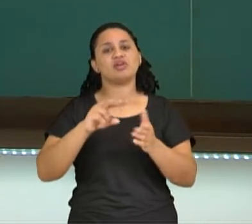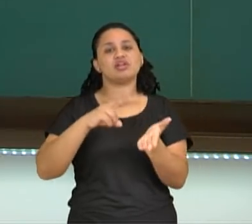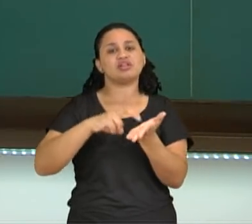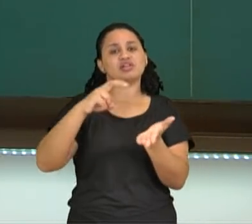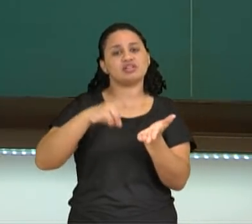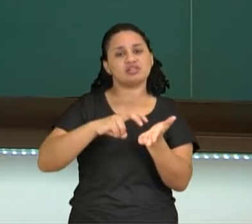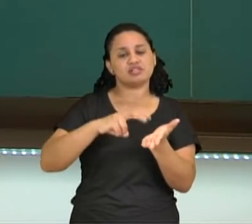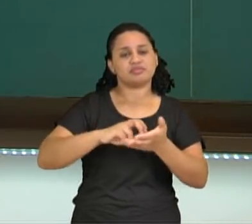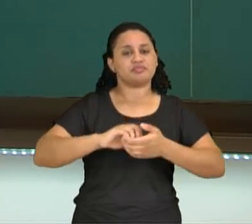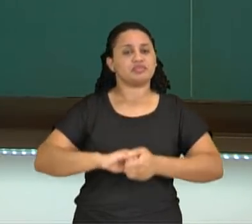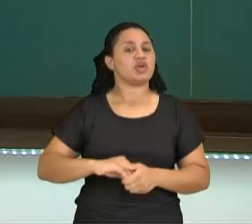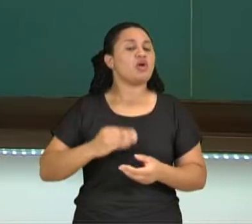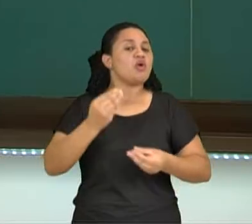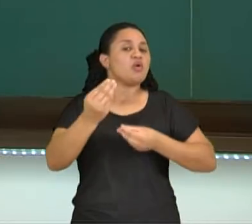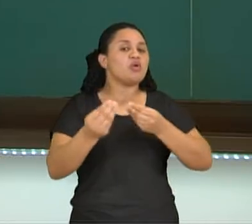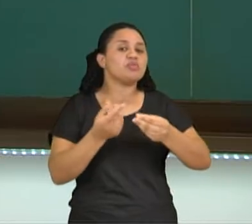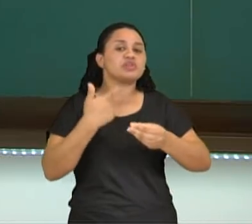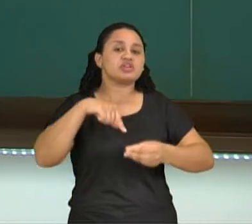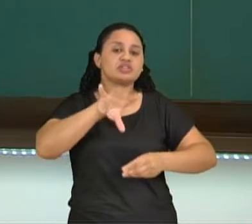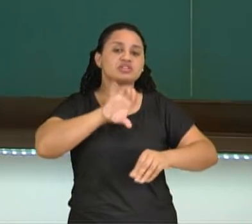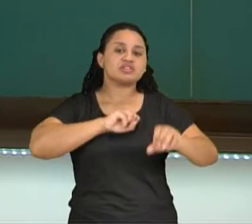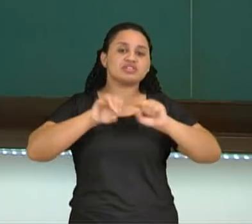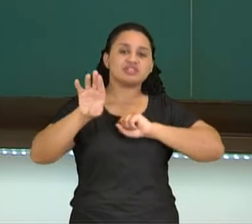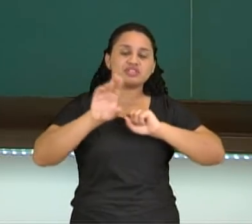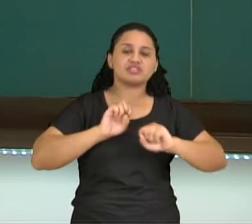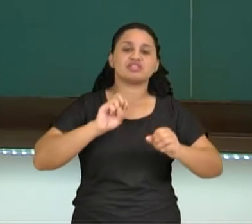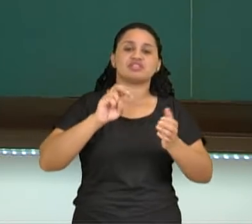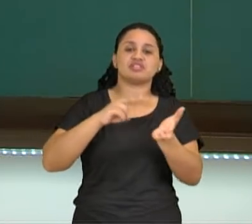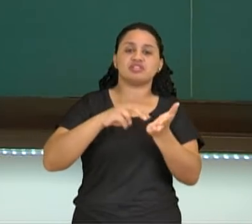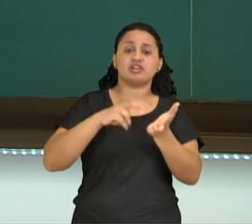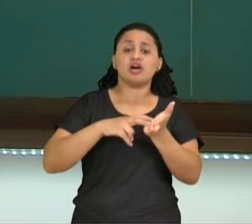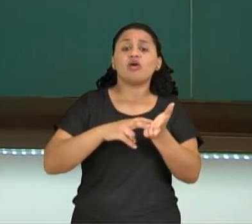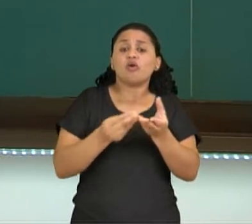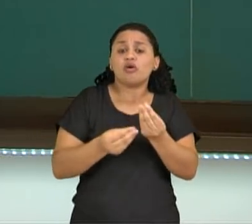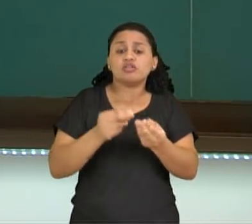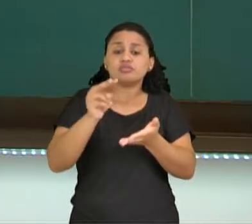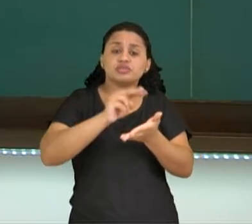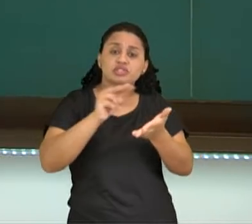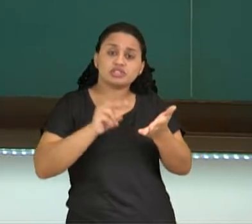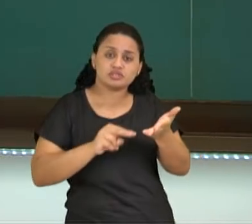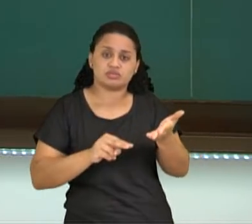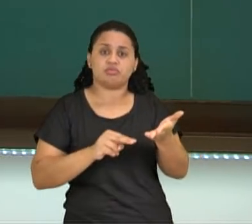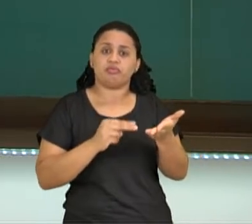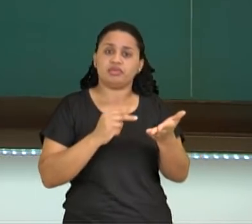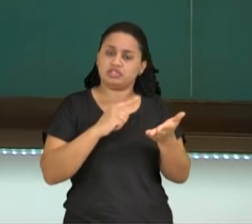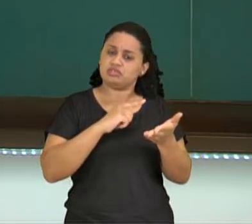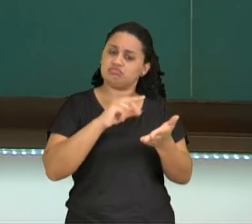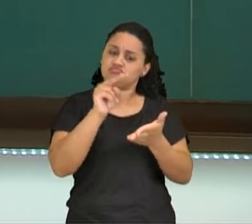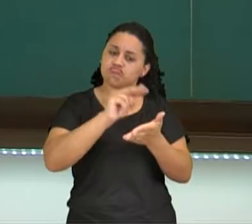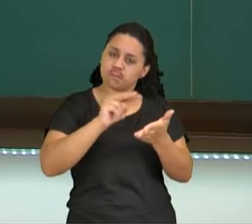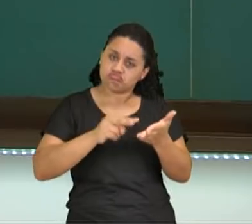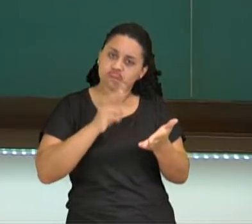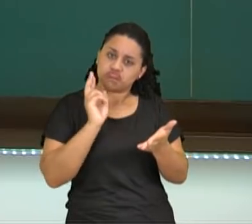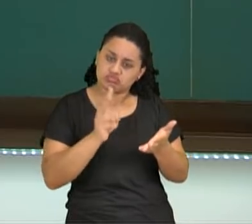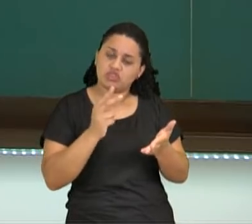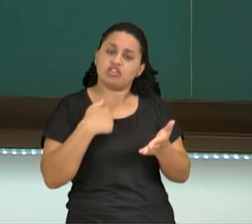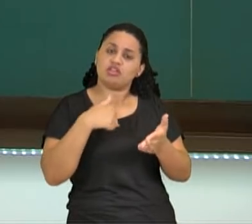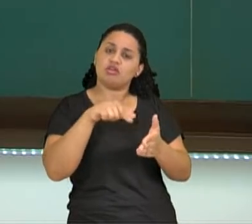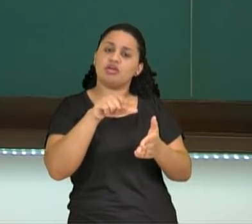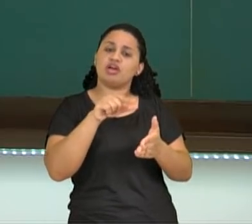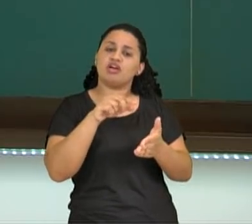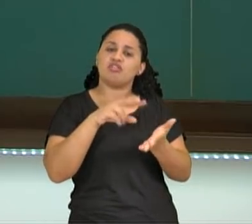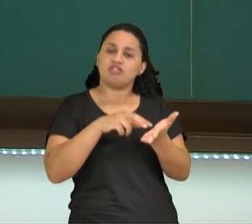pessoal? Como que a gente adquire vocabulário? Através da leitura, né? Lendo você memoriza palavras, você enriquece